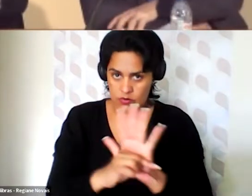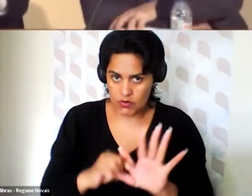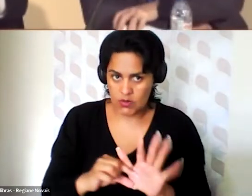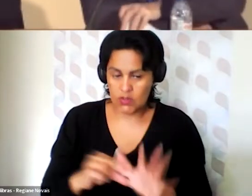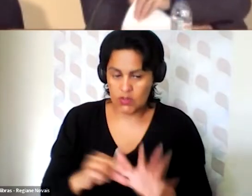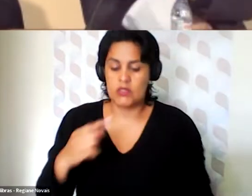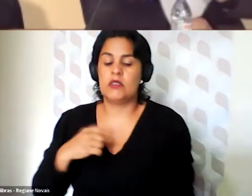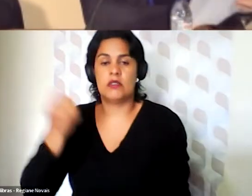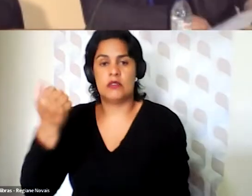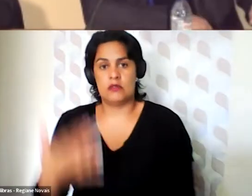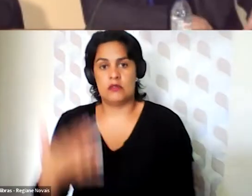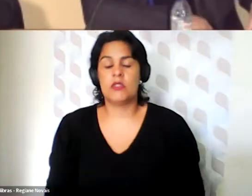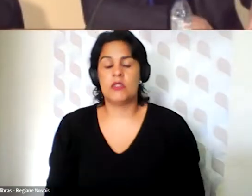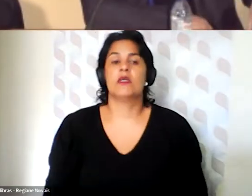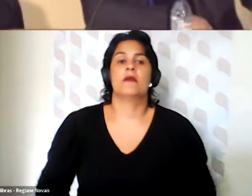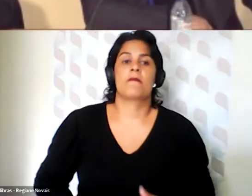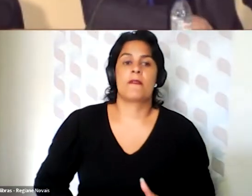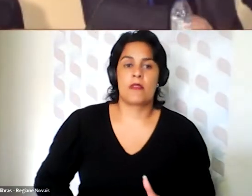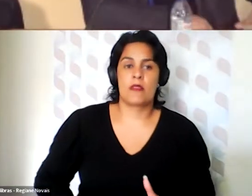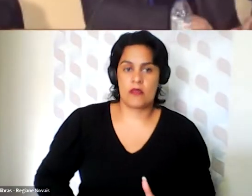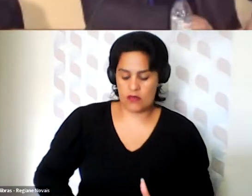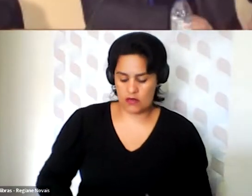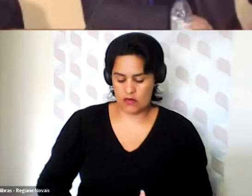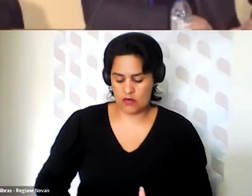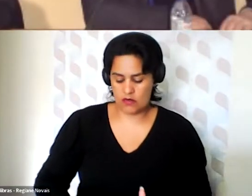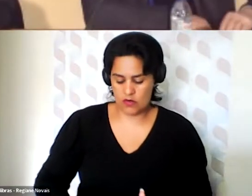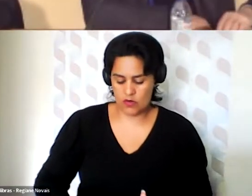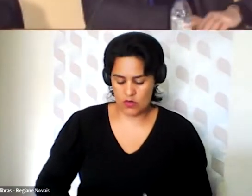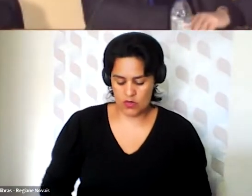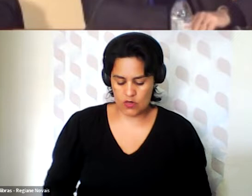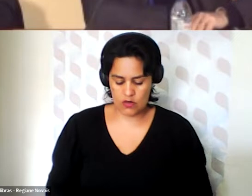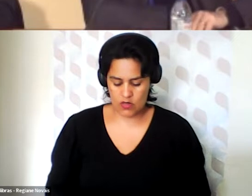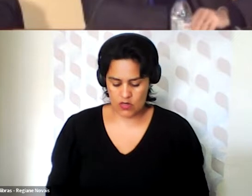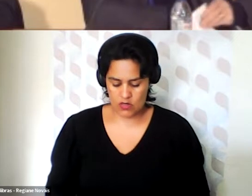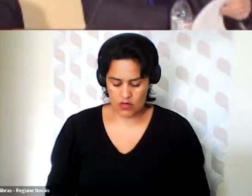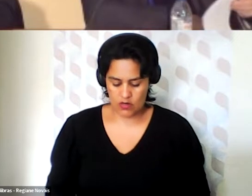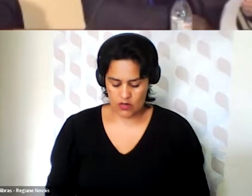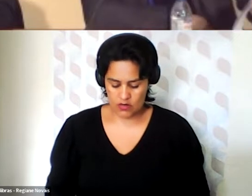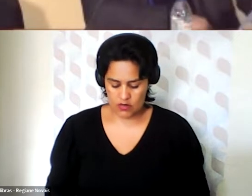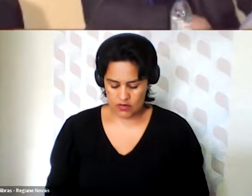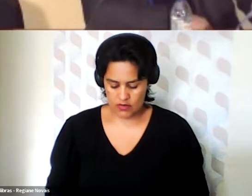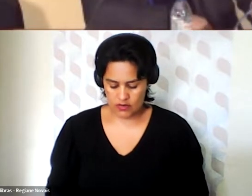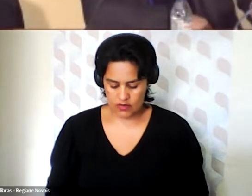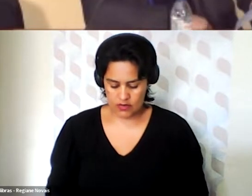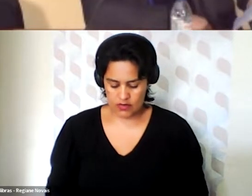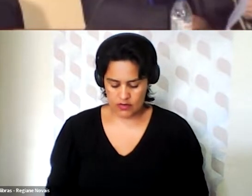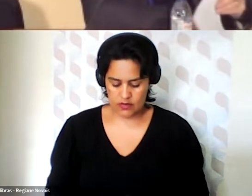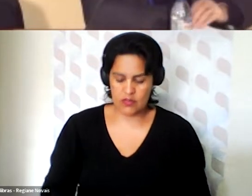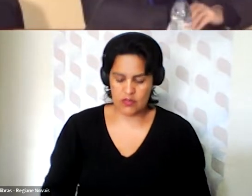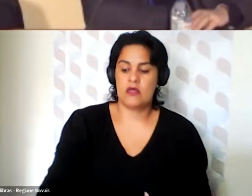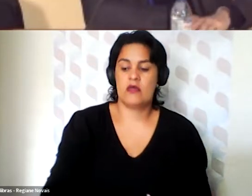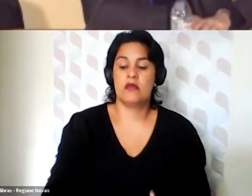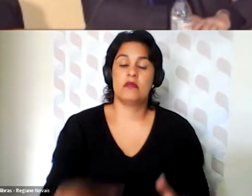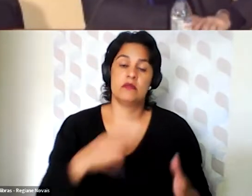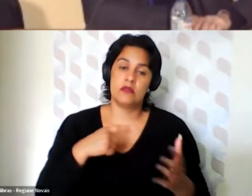os acordos da OMC muitas vezes são negociados com cláusulas de tratamento diferenciado. Muitas vezes essas cláusulas de tratamento diferenciado não valem